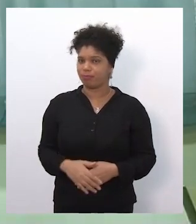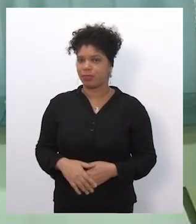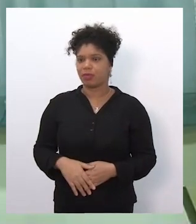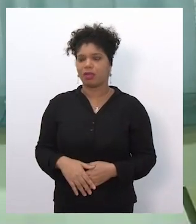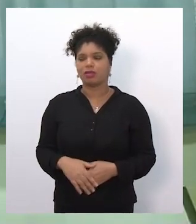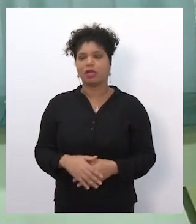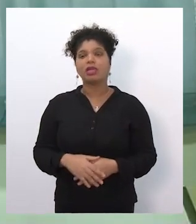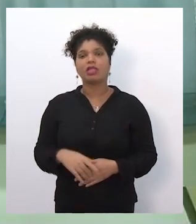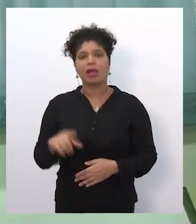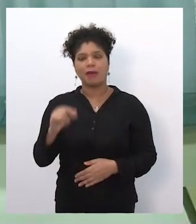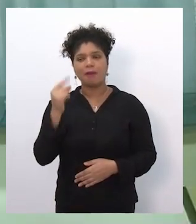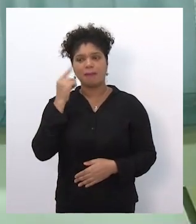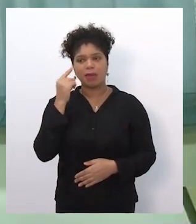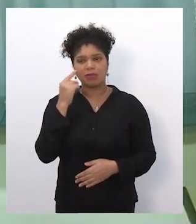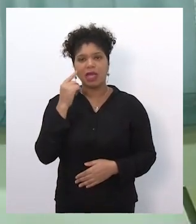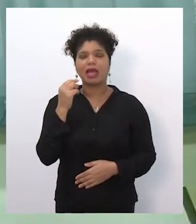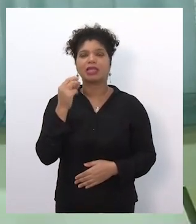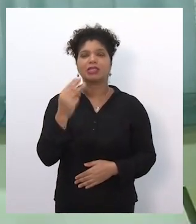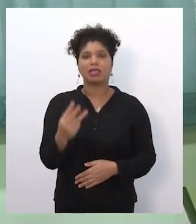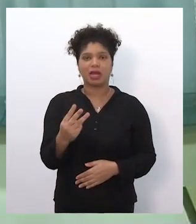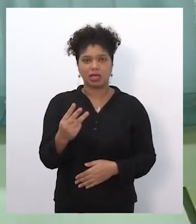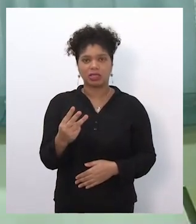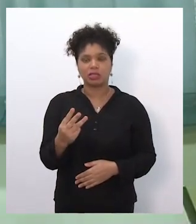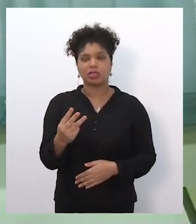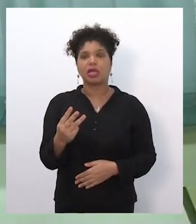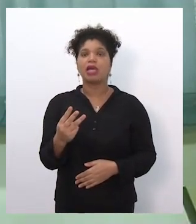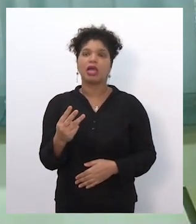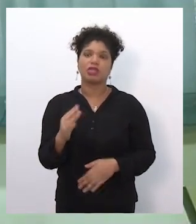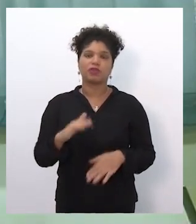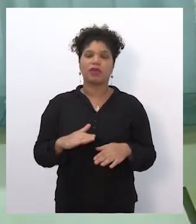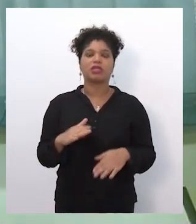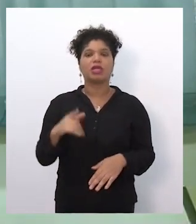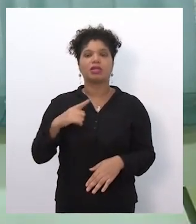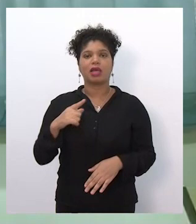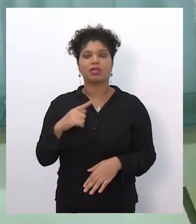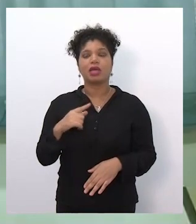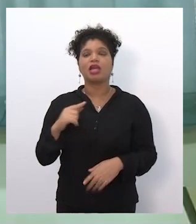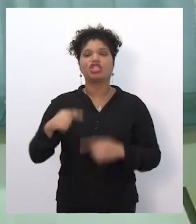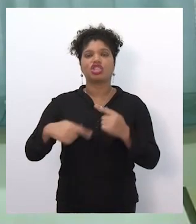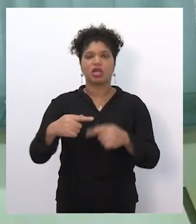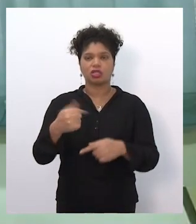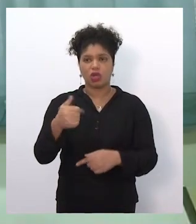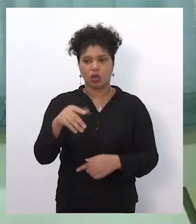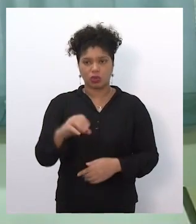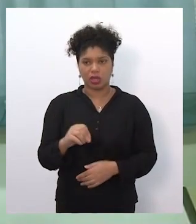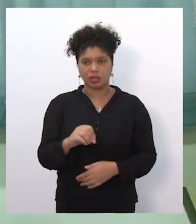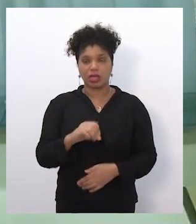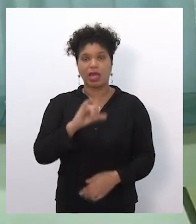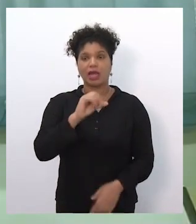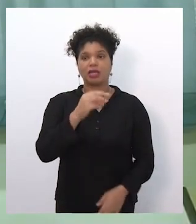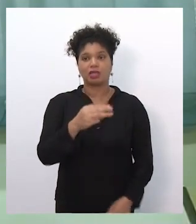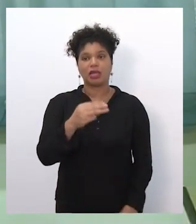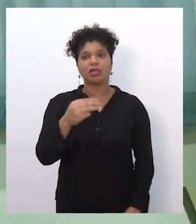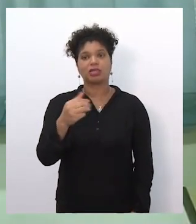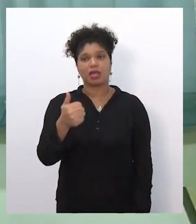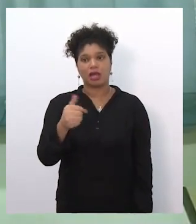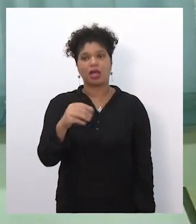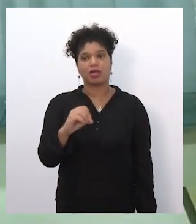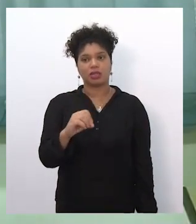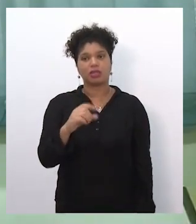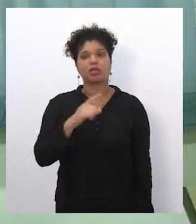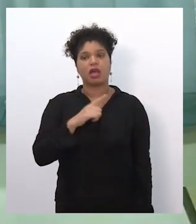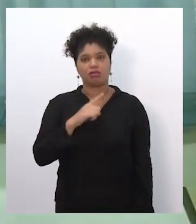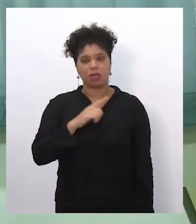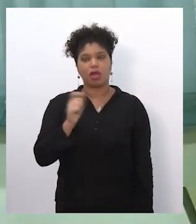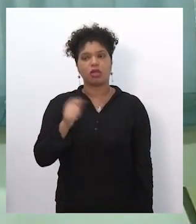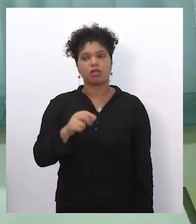princípio se está com 3, apesar que a geração 10 da Intel, o i3 da geração 10, ele tem uma